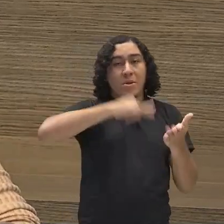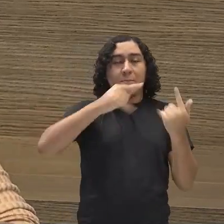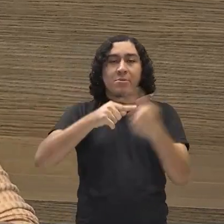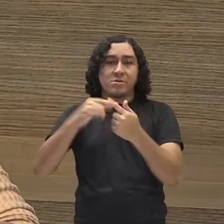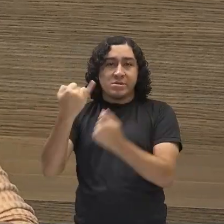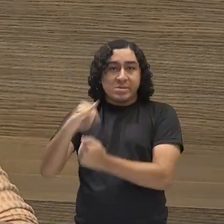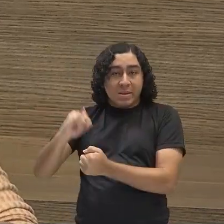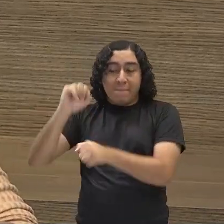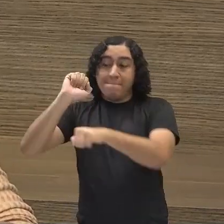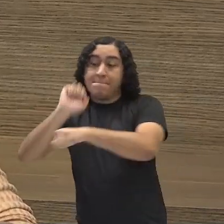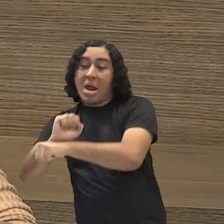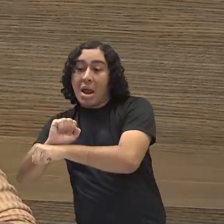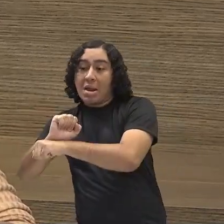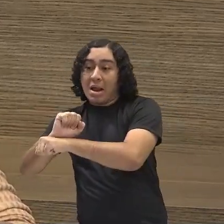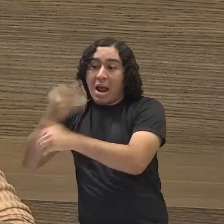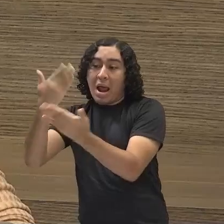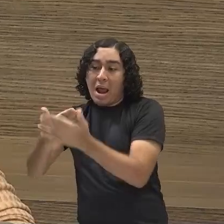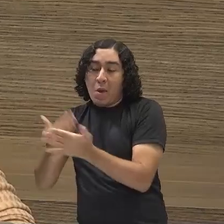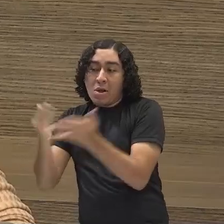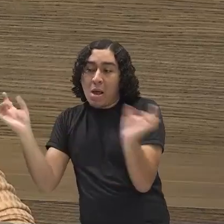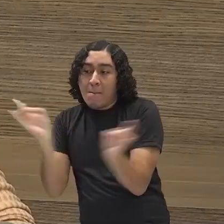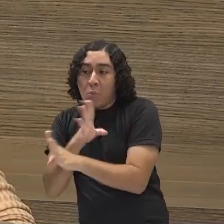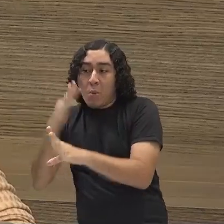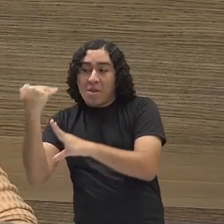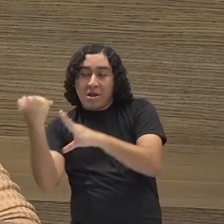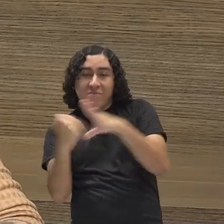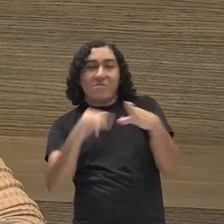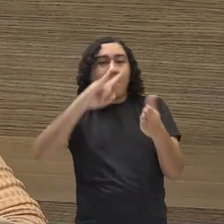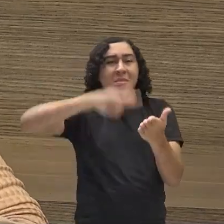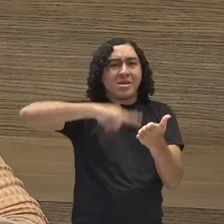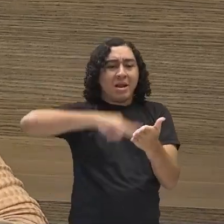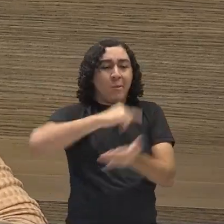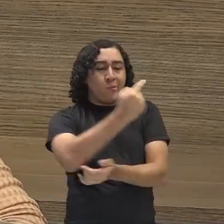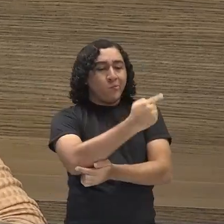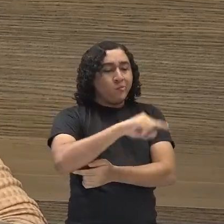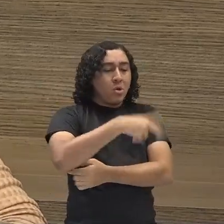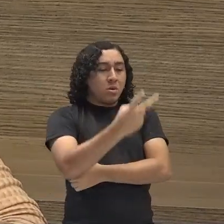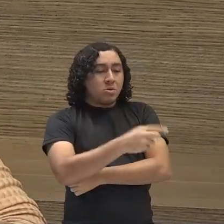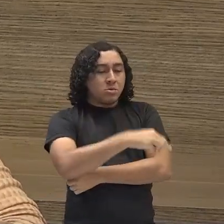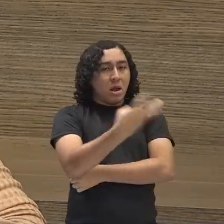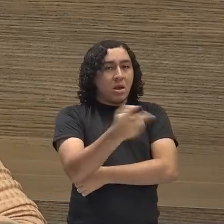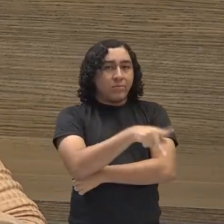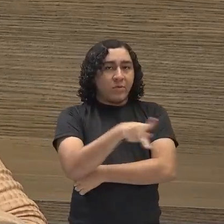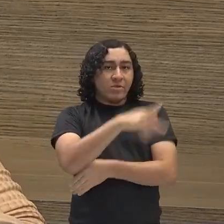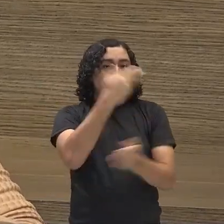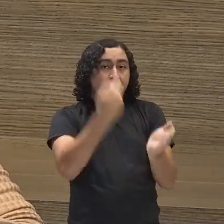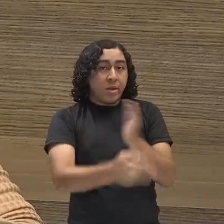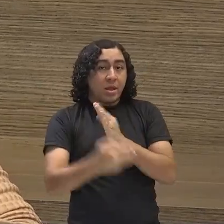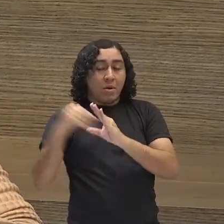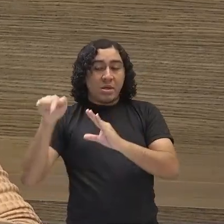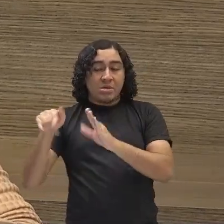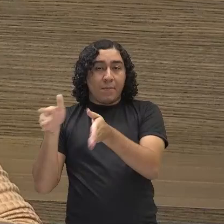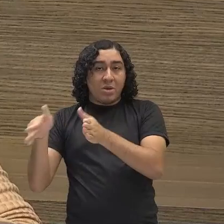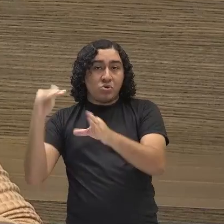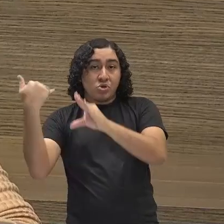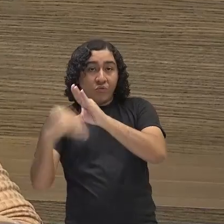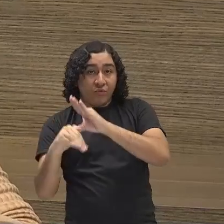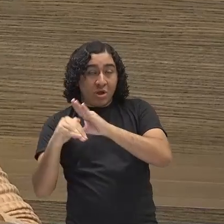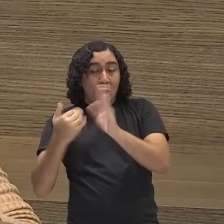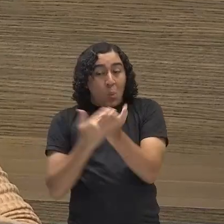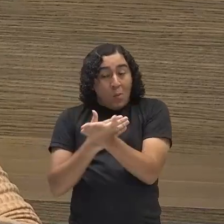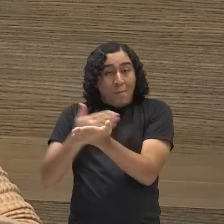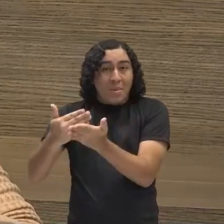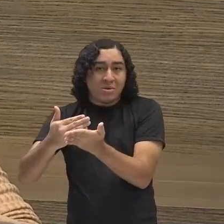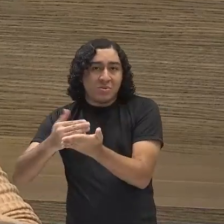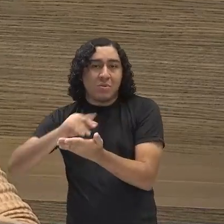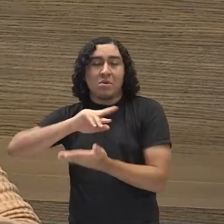transmissão para enviar o material para um único, ou 2, ou 3 professores que perderam o material no início da transmissão, né, antes